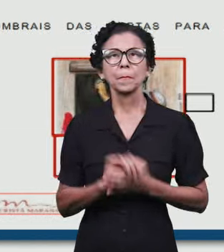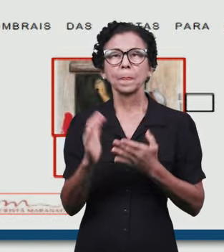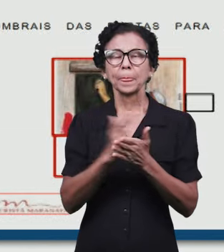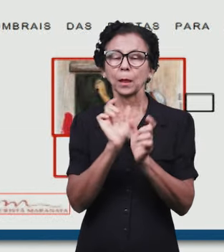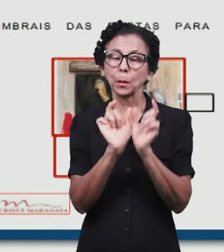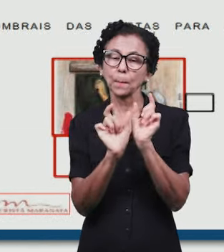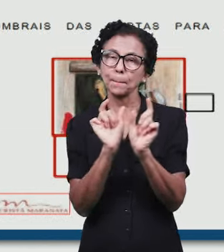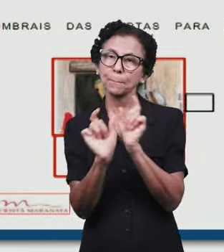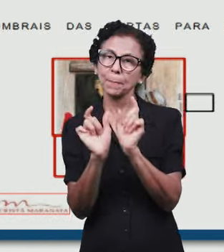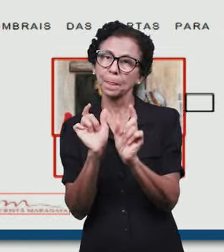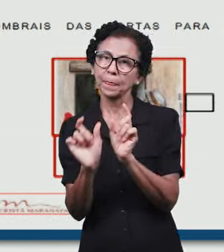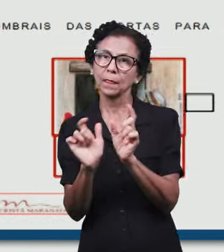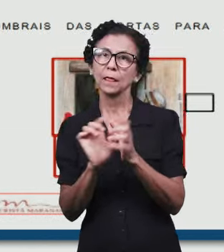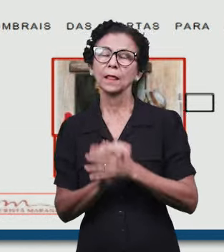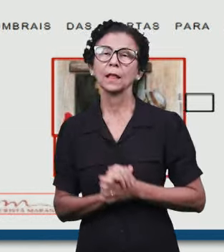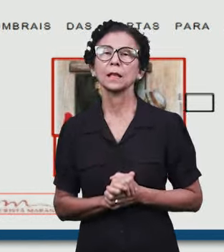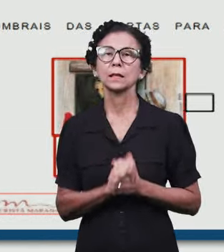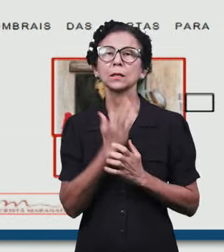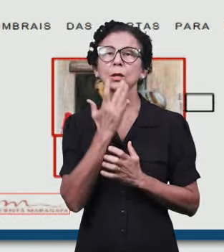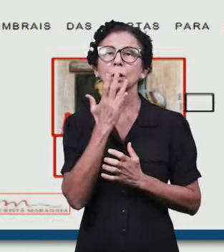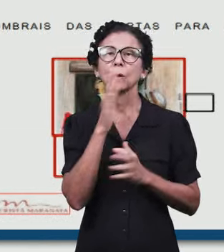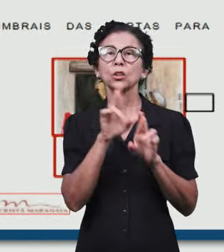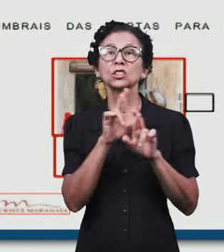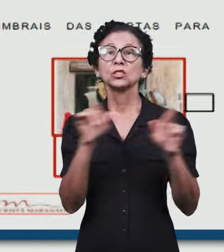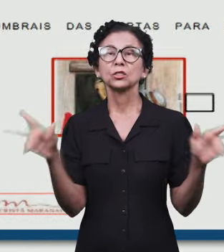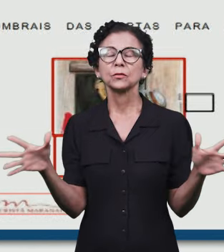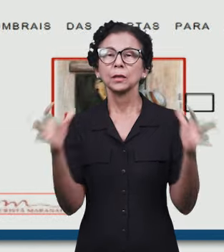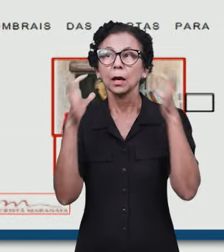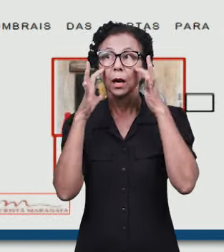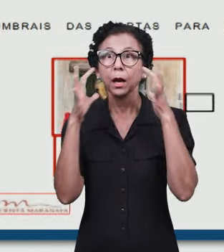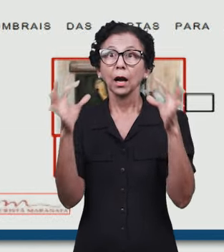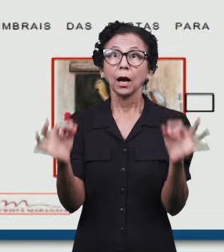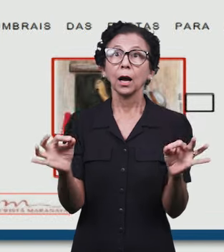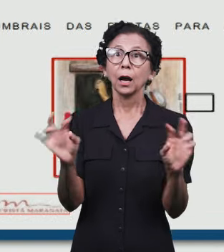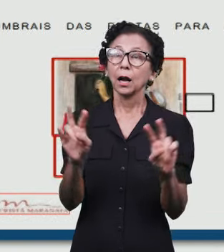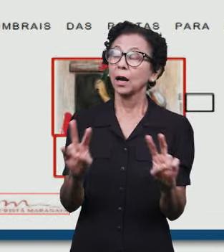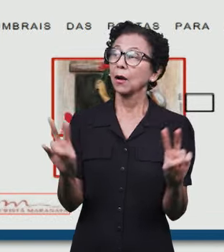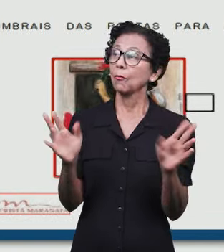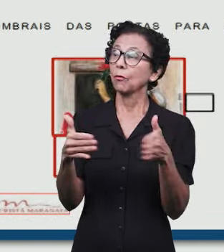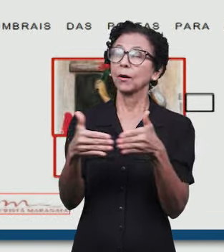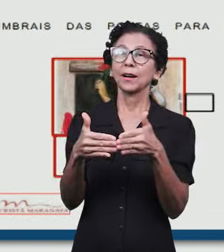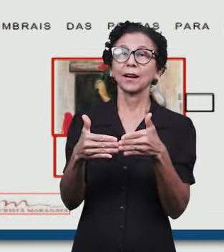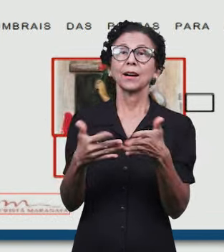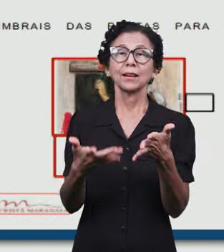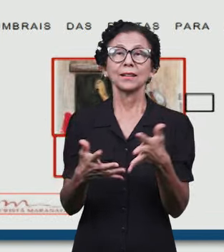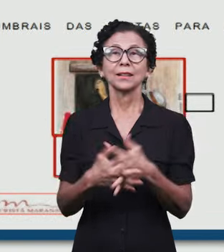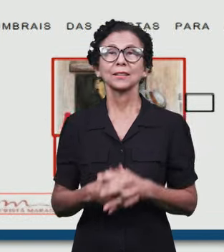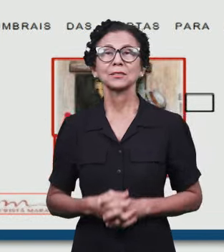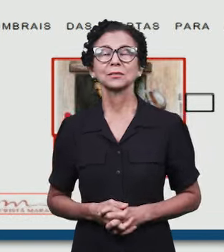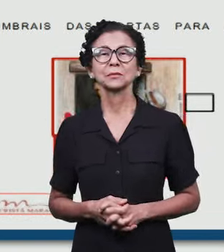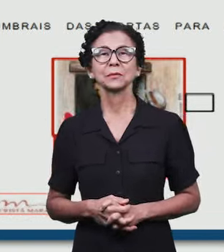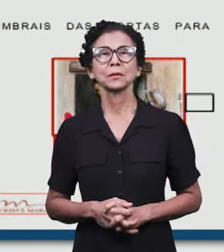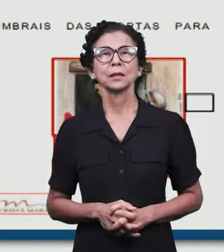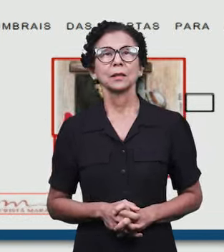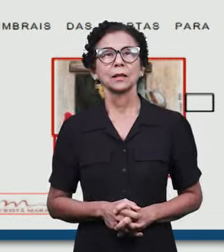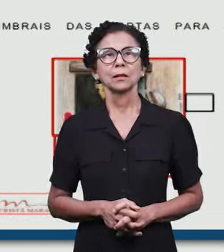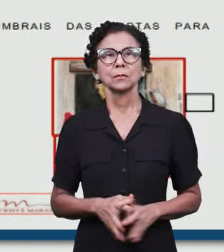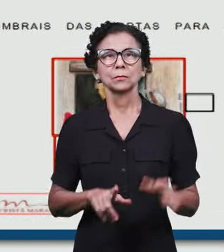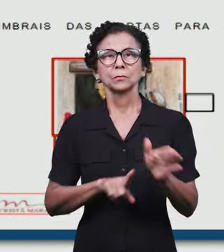o conceito do animal que representa para a igreja fiel a verdadeira Páscoa. E ali, se os irmãos